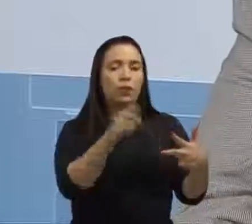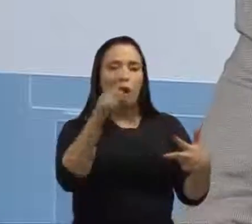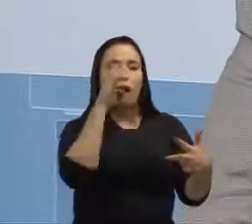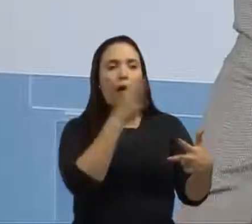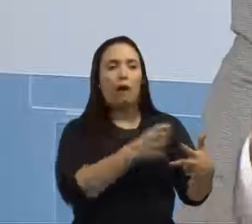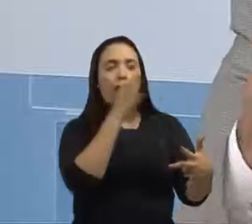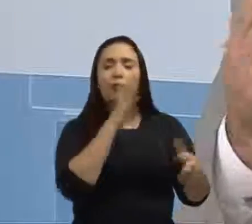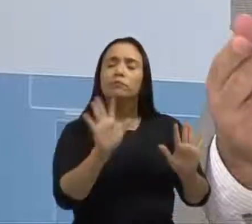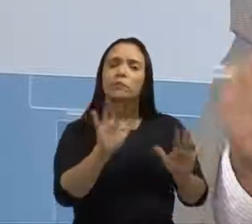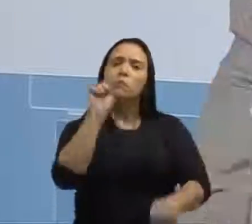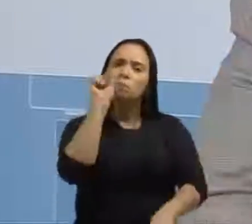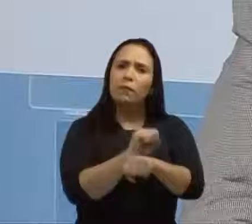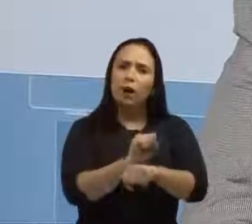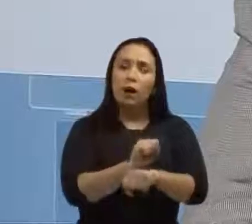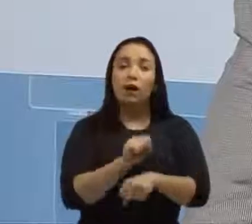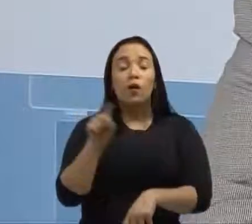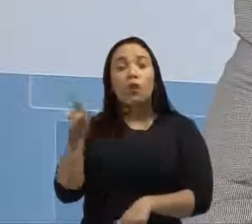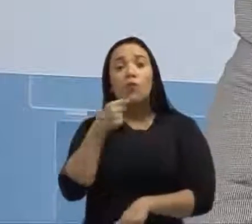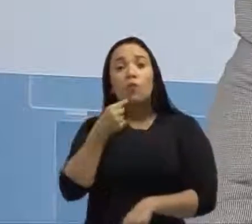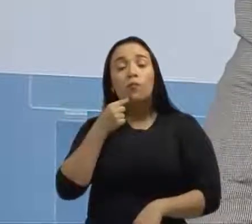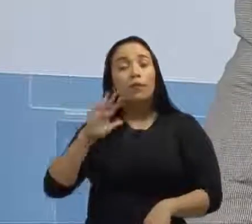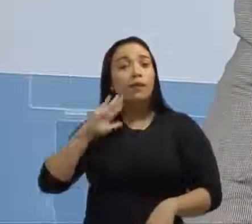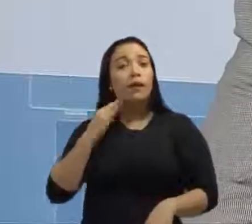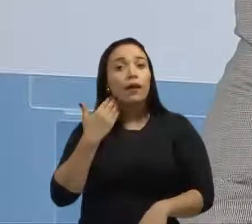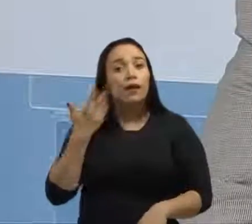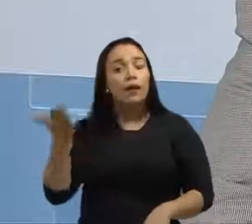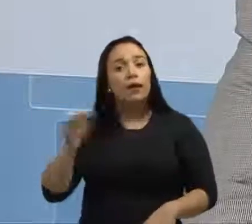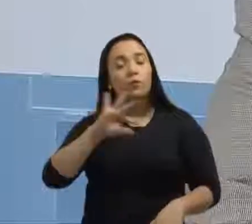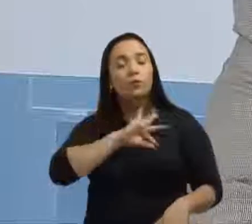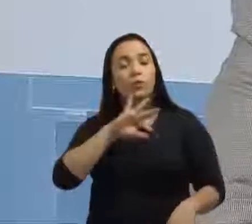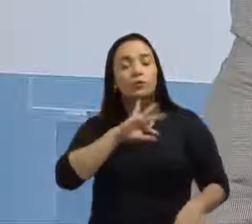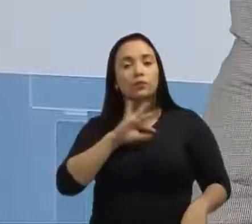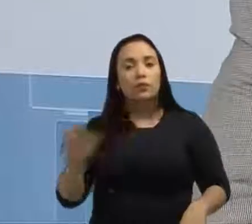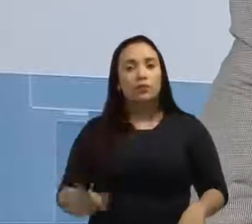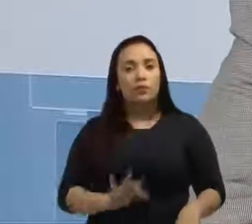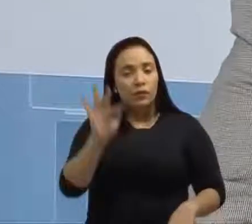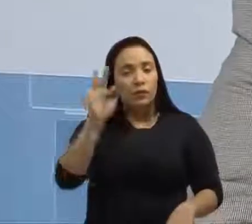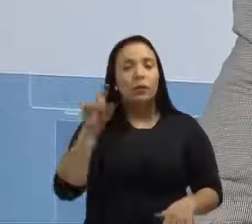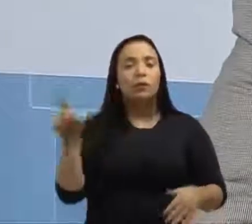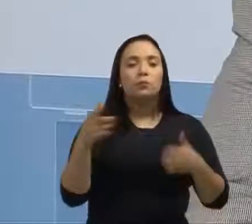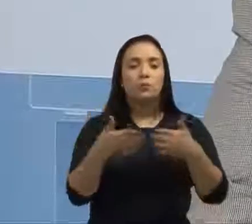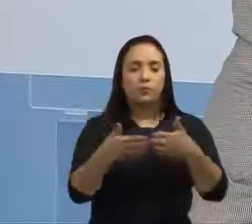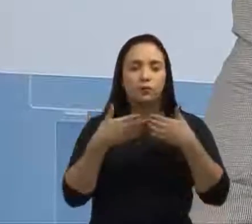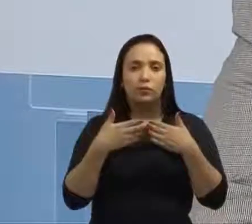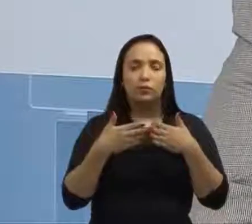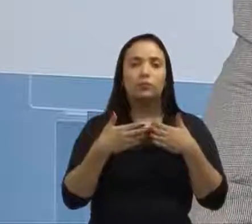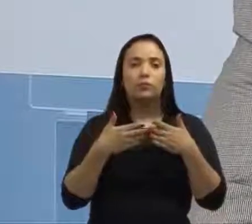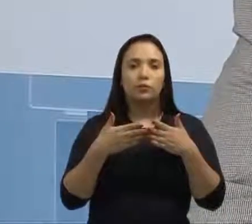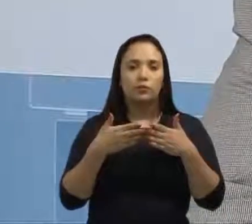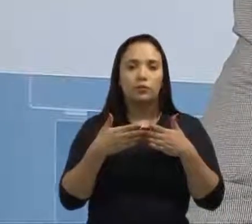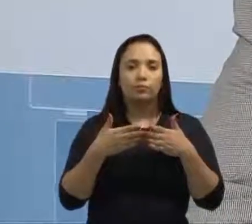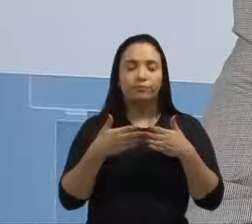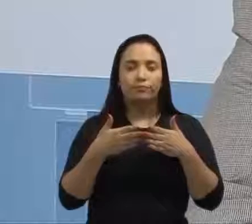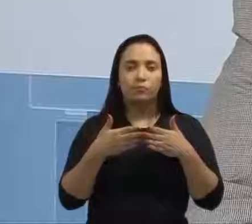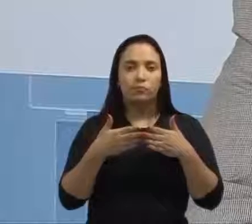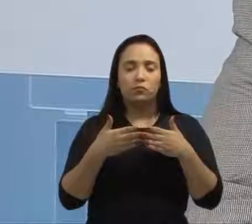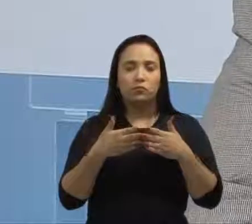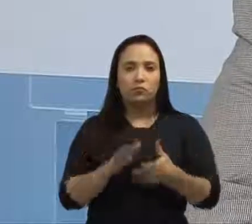Olha, você imagina o tamanho do que eu estou falando aqui. Um delegado da Polícia Federal, ele pediu